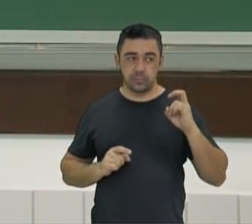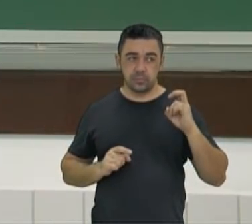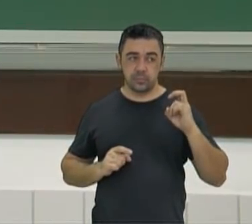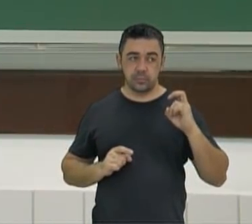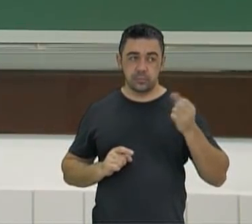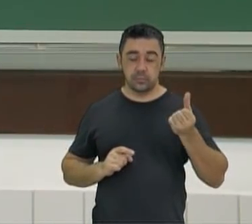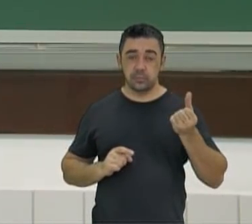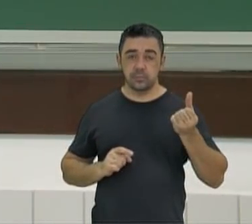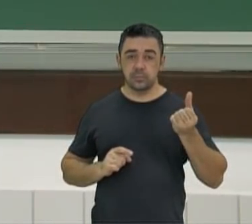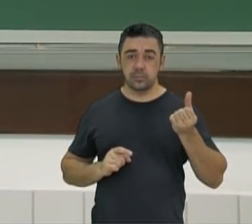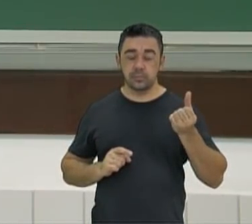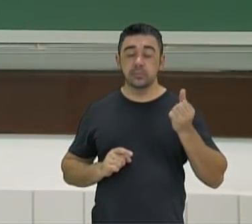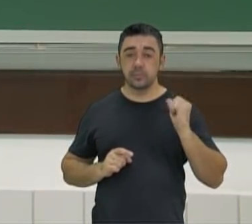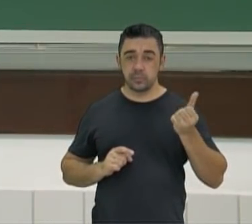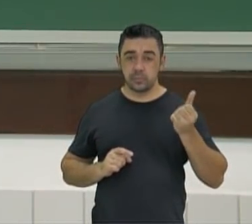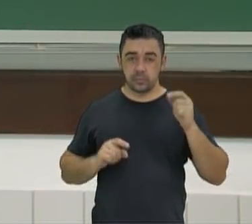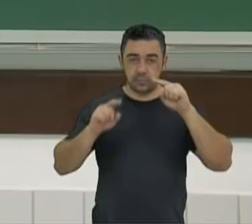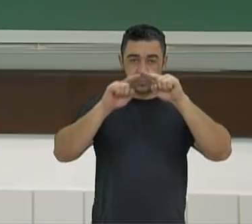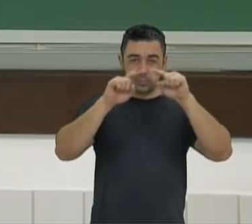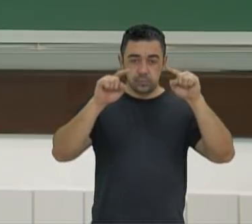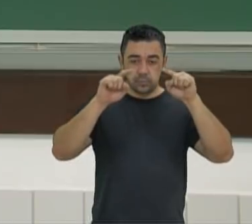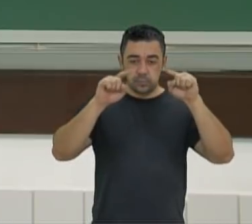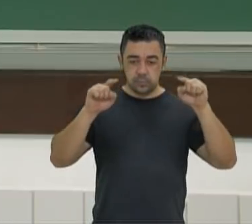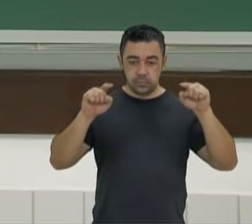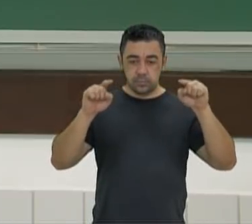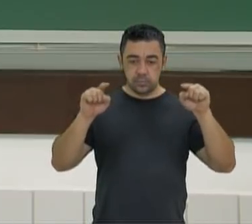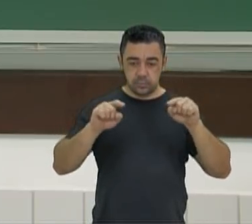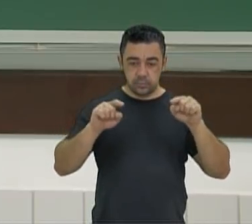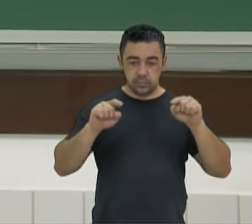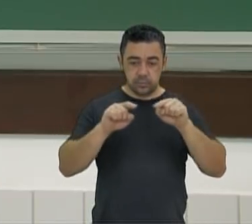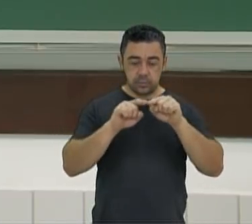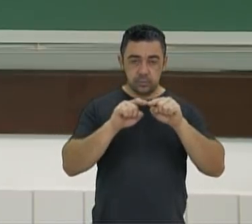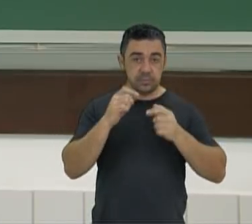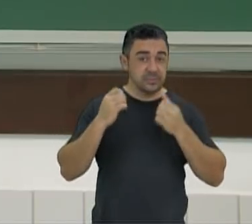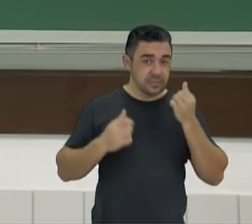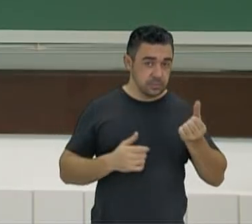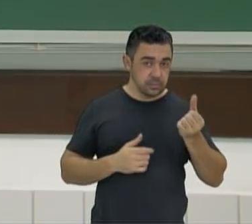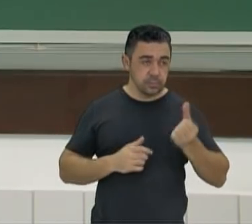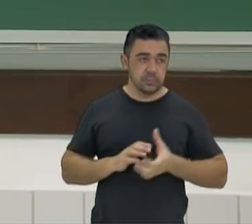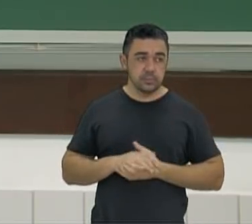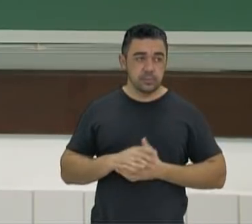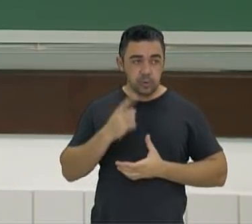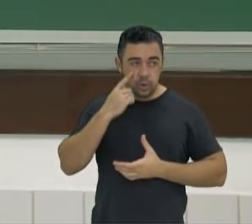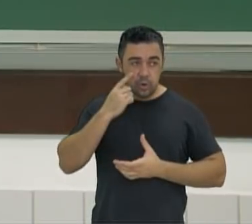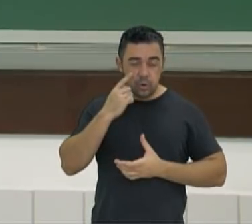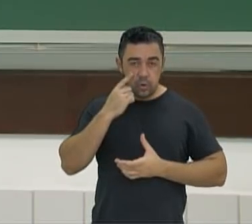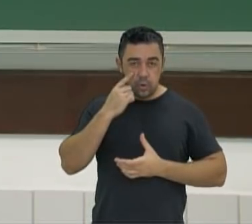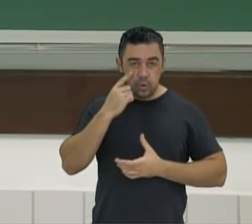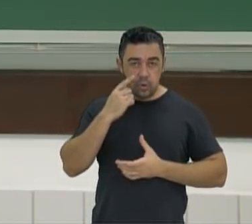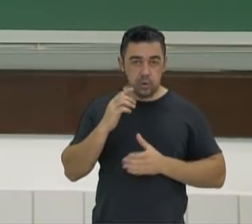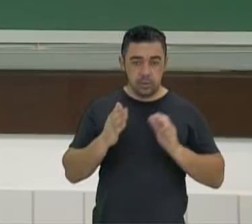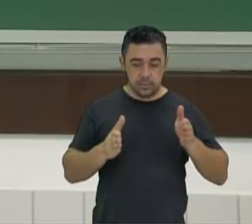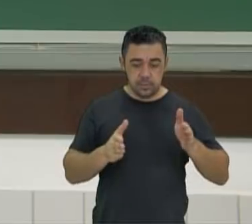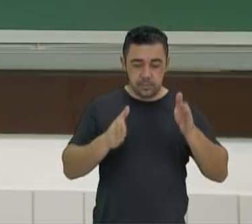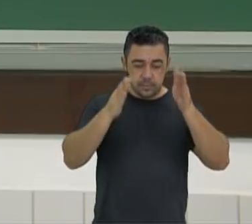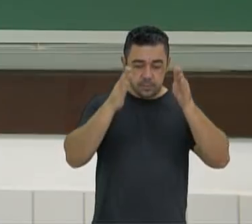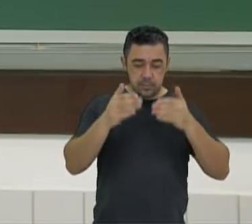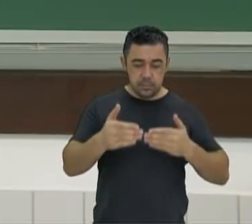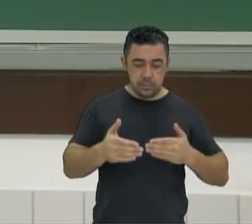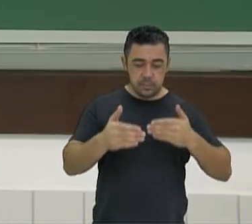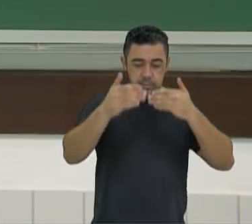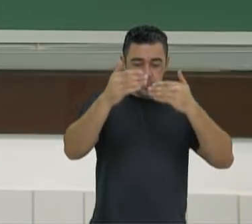base hexagonal. Ah, então eu tenho um prisma de base hexagonal. Olha as faces laterais dele aqui, ó.